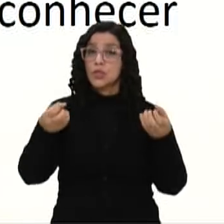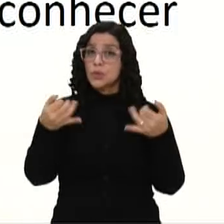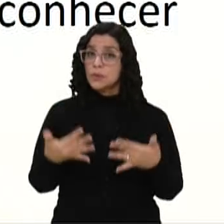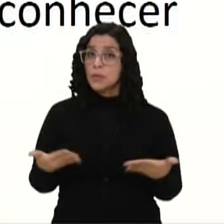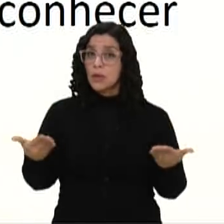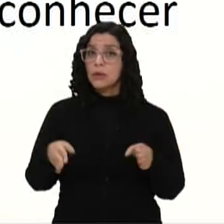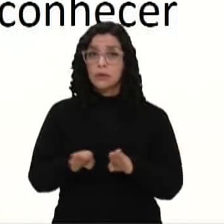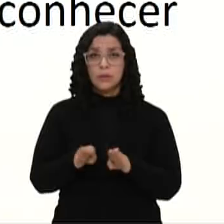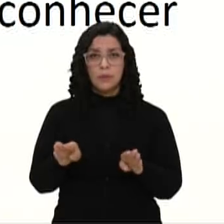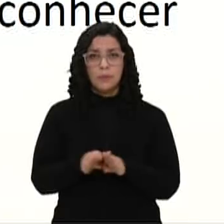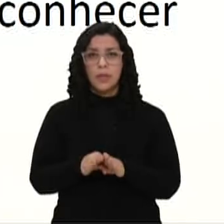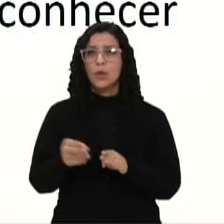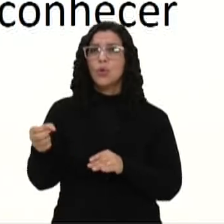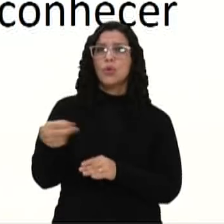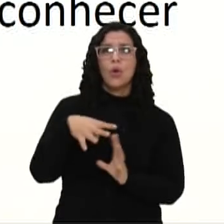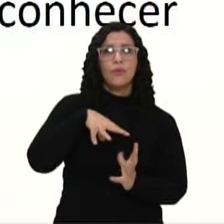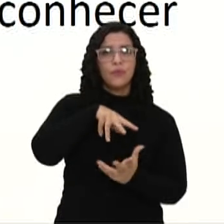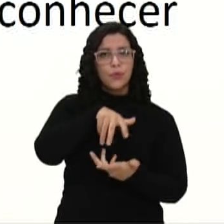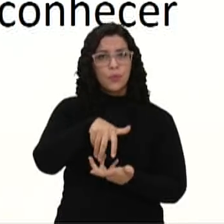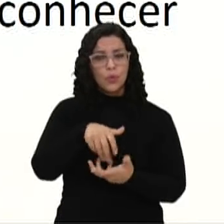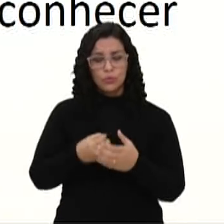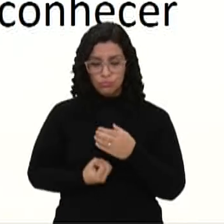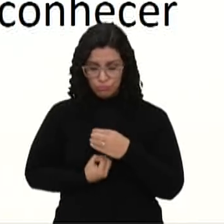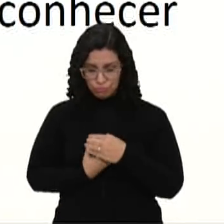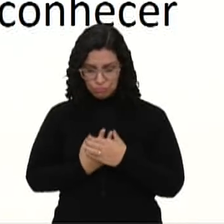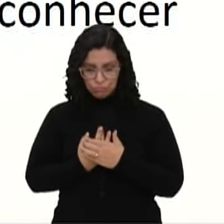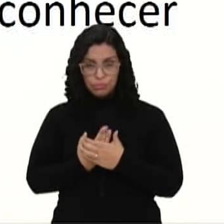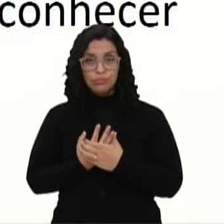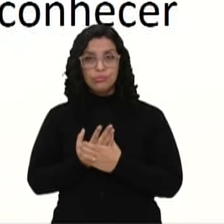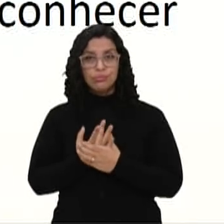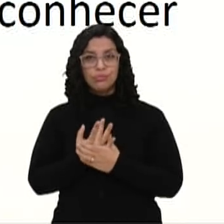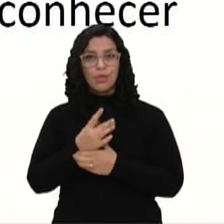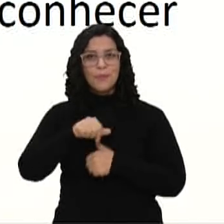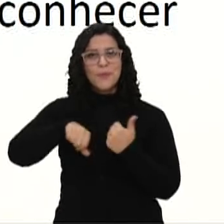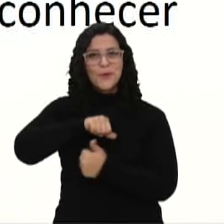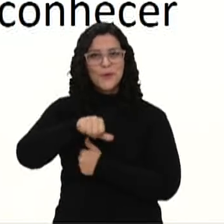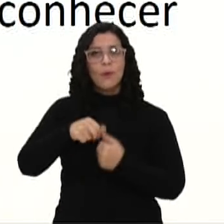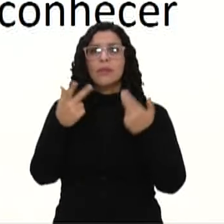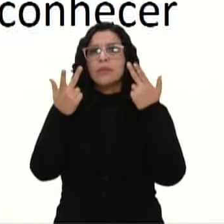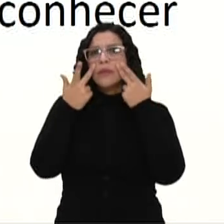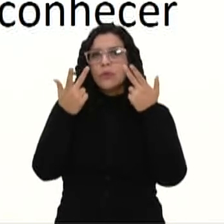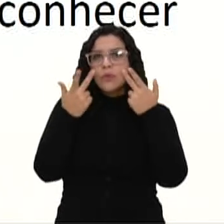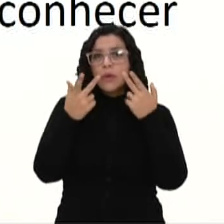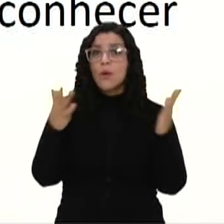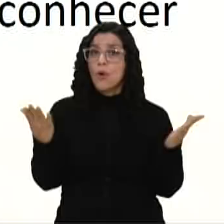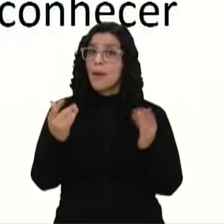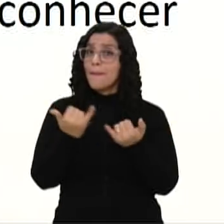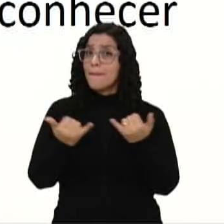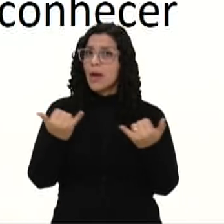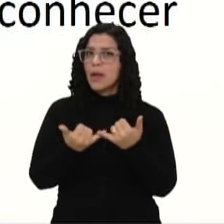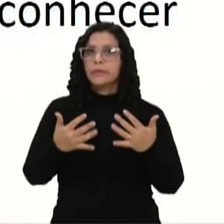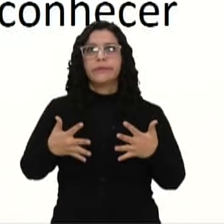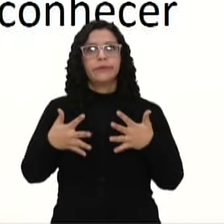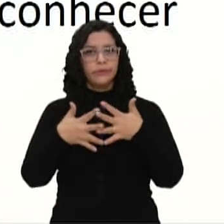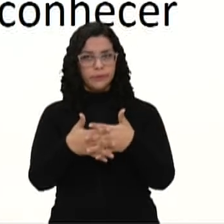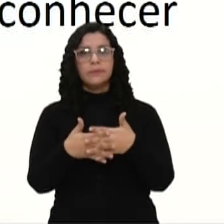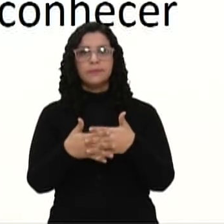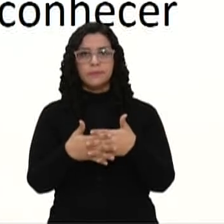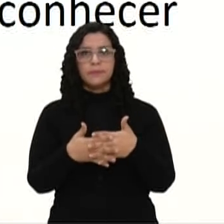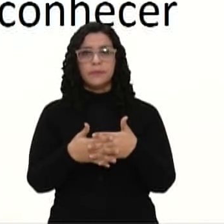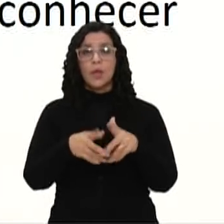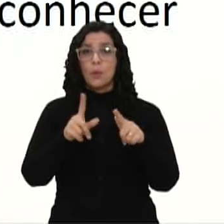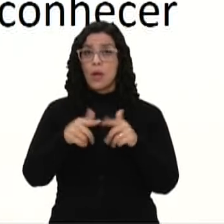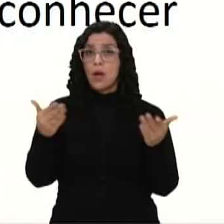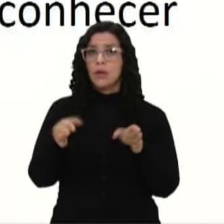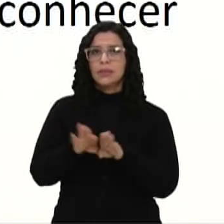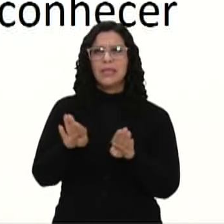há pouco, um novo mundo está a surgir dentro de ti, e é natural que este pareça demasiado complexo